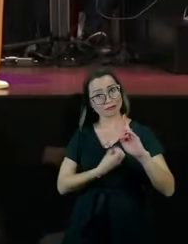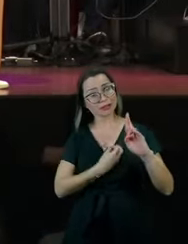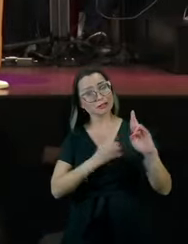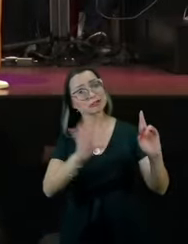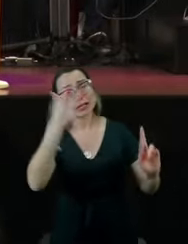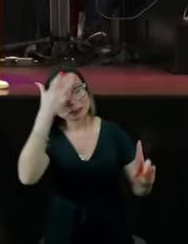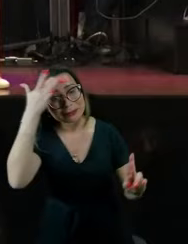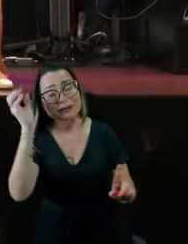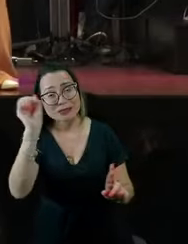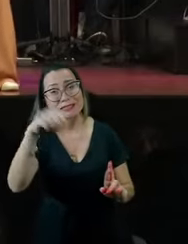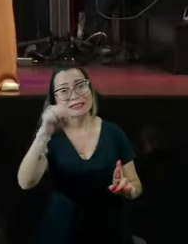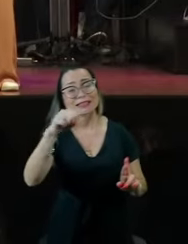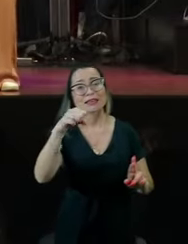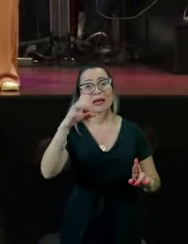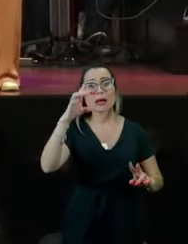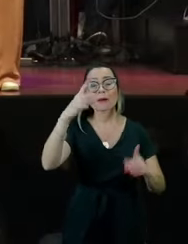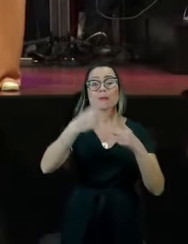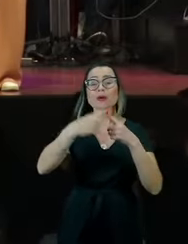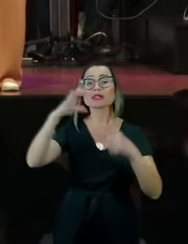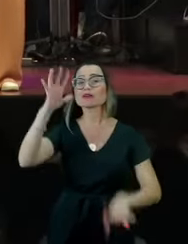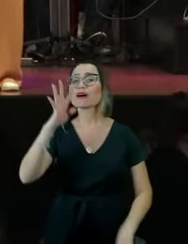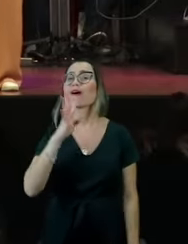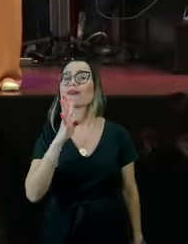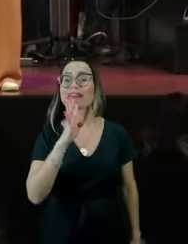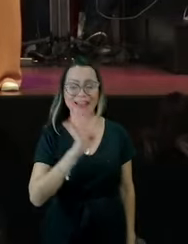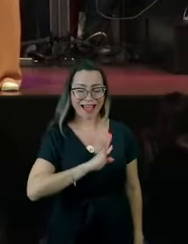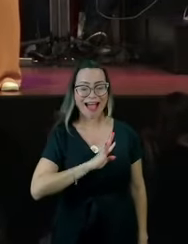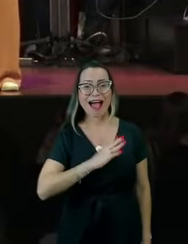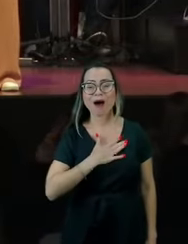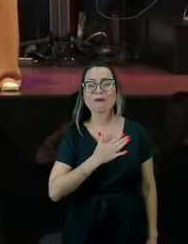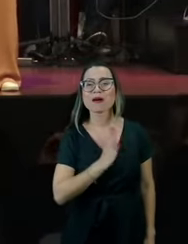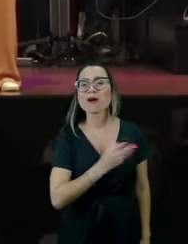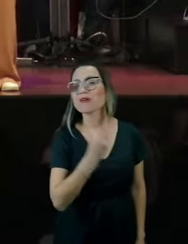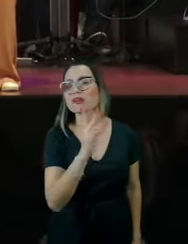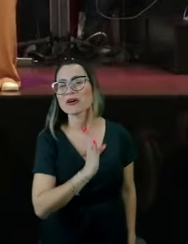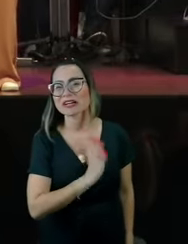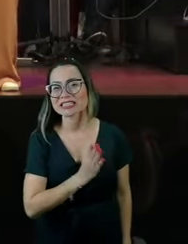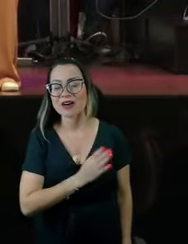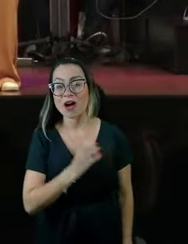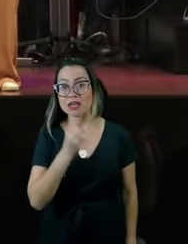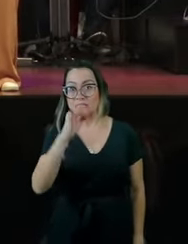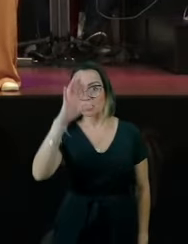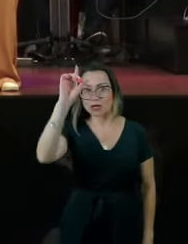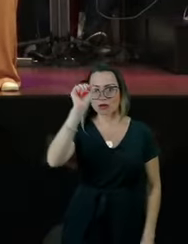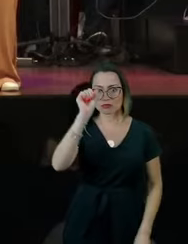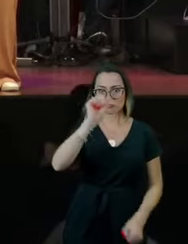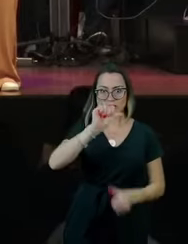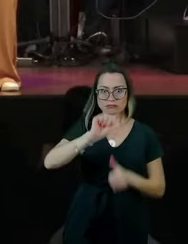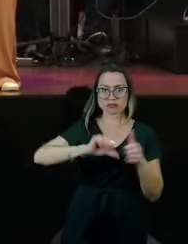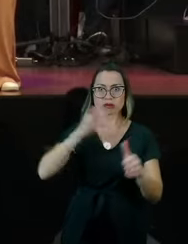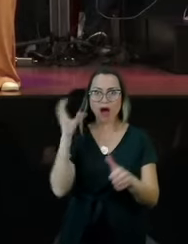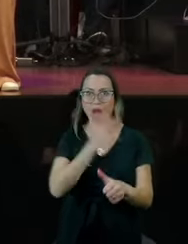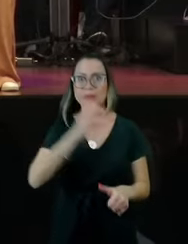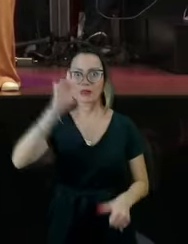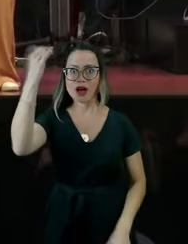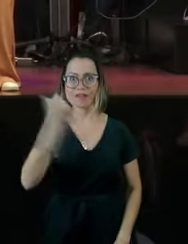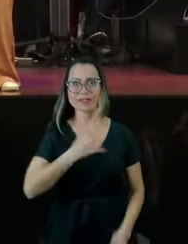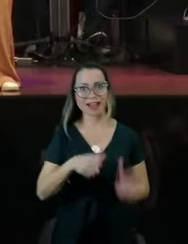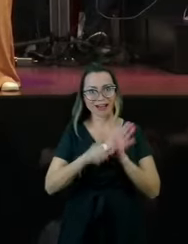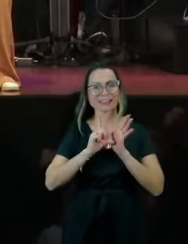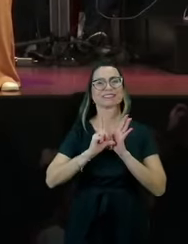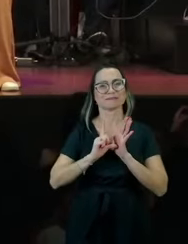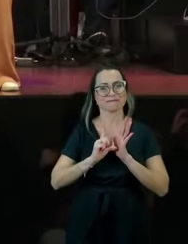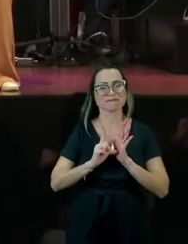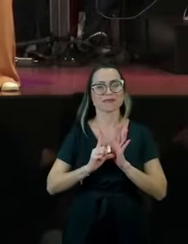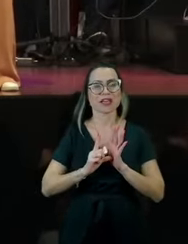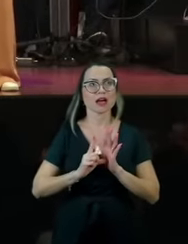E sempre quando Deus vai, se Ele vai fazer uma mudança brusca, Ele avisa antes. Quando acontece, você vai pensar assim: